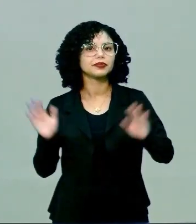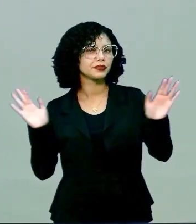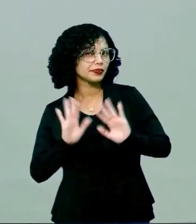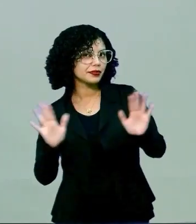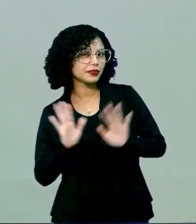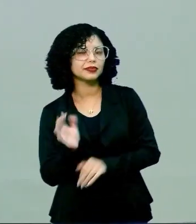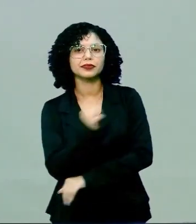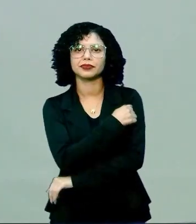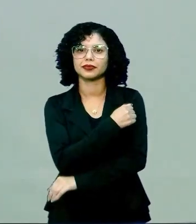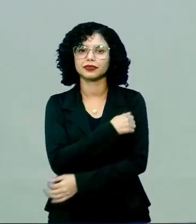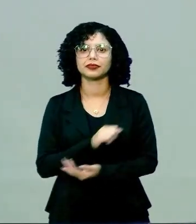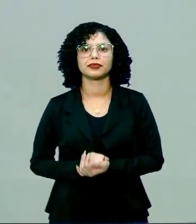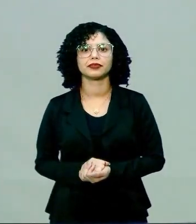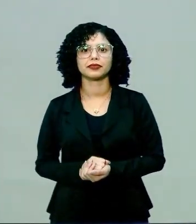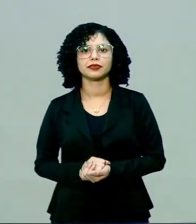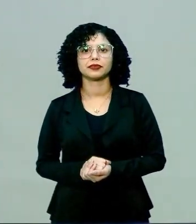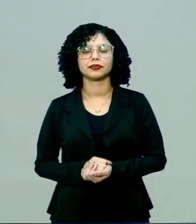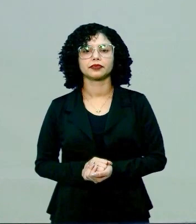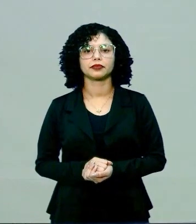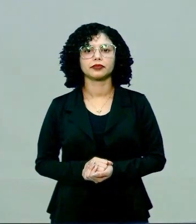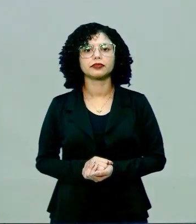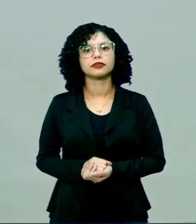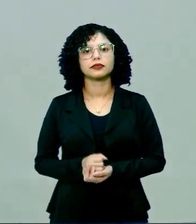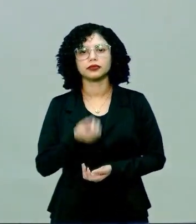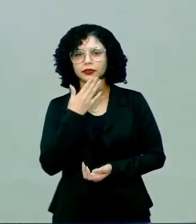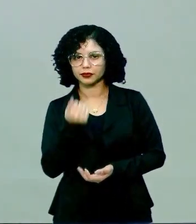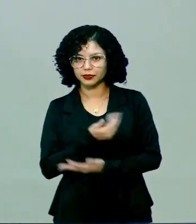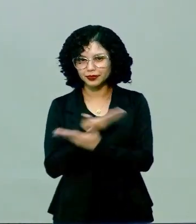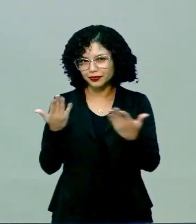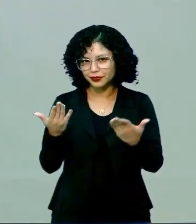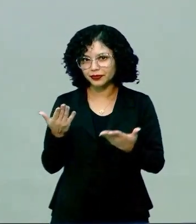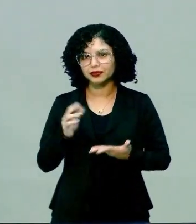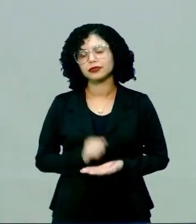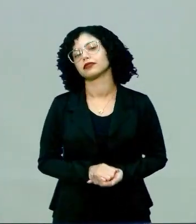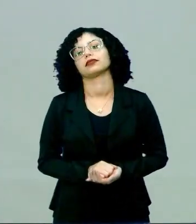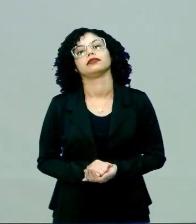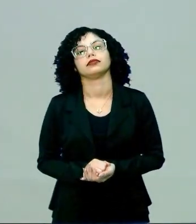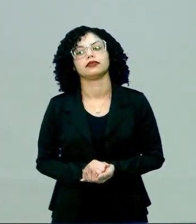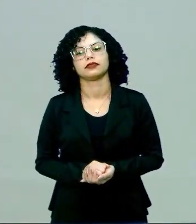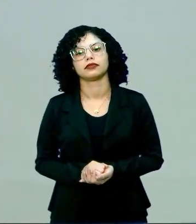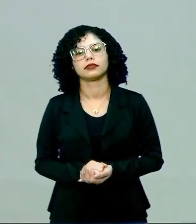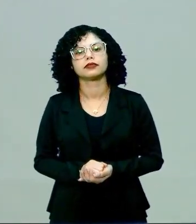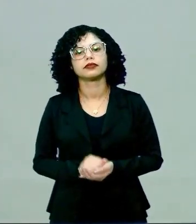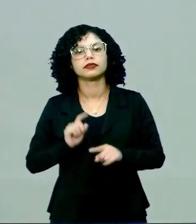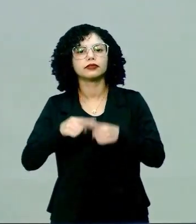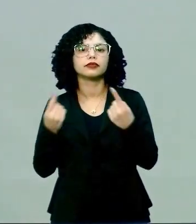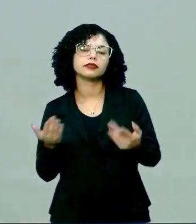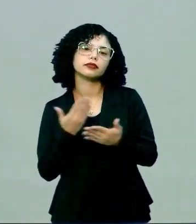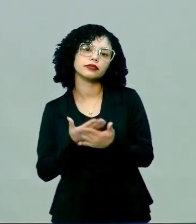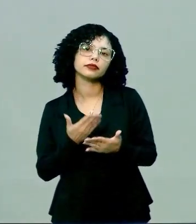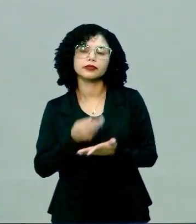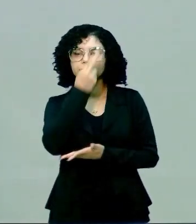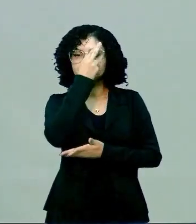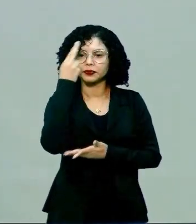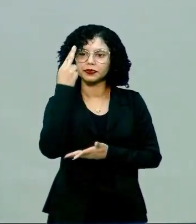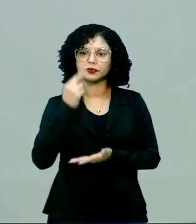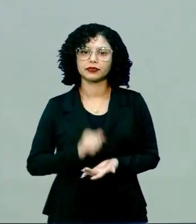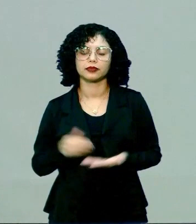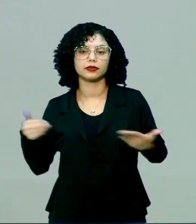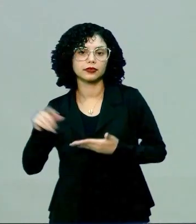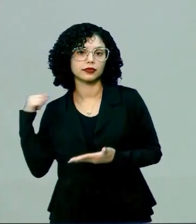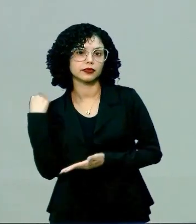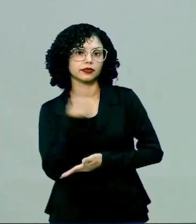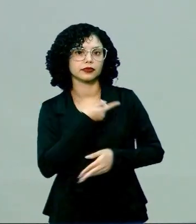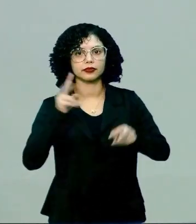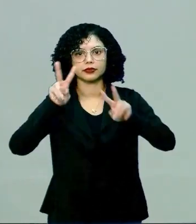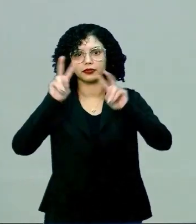Olá, querido aluno, querido estudante, como você tá? Tudo bem? Vamos para mais uma aula de história e hoje a